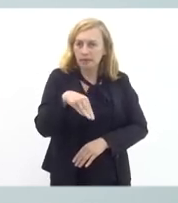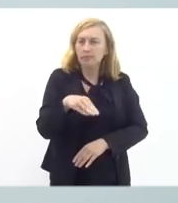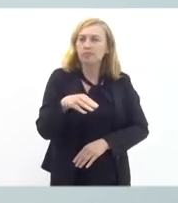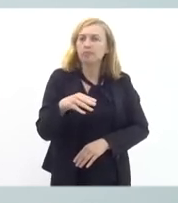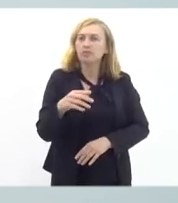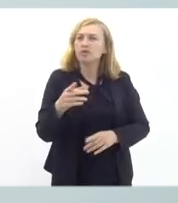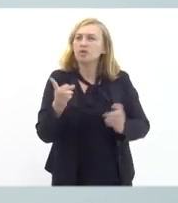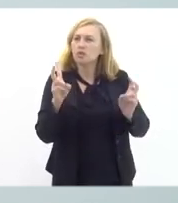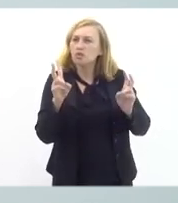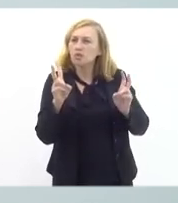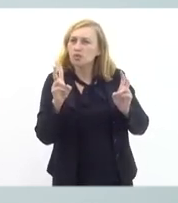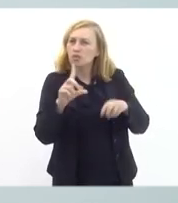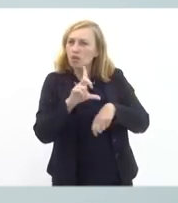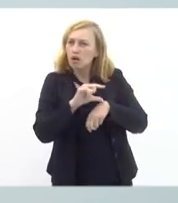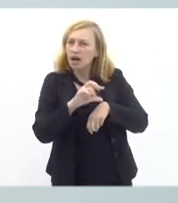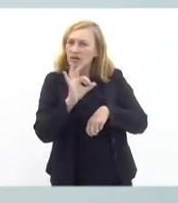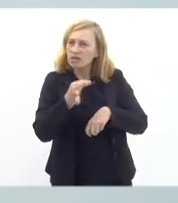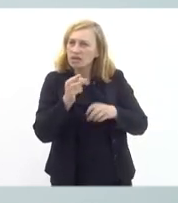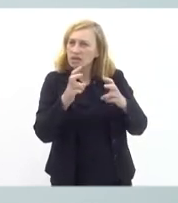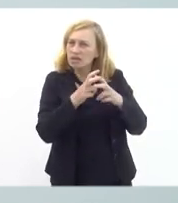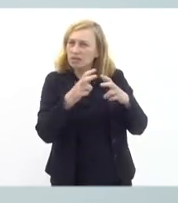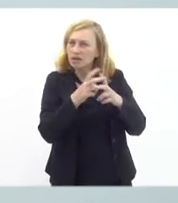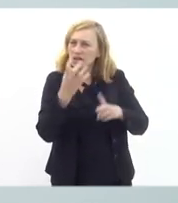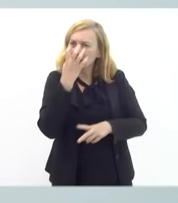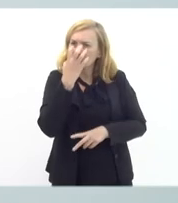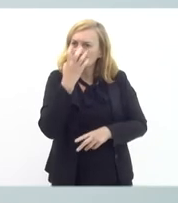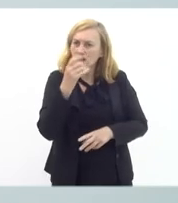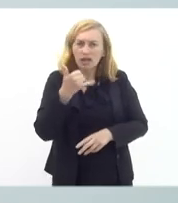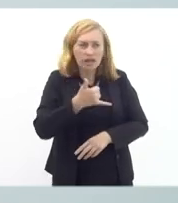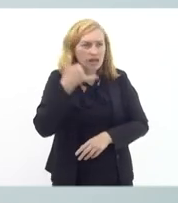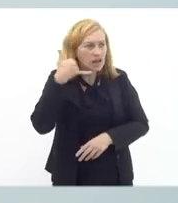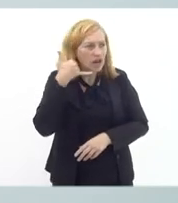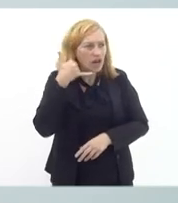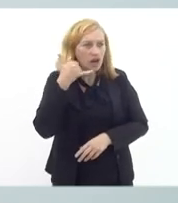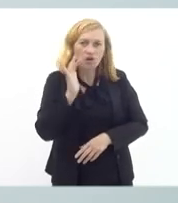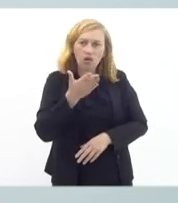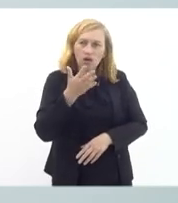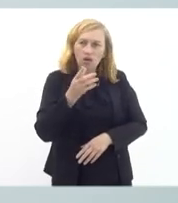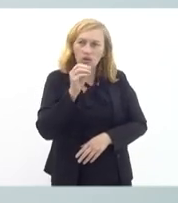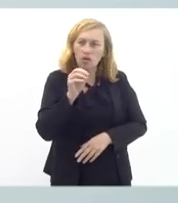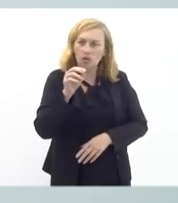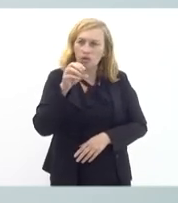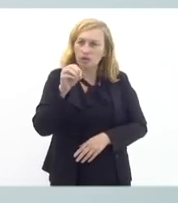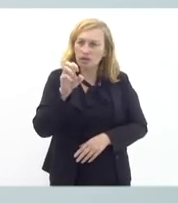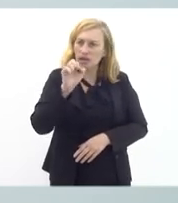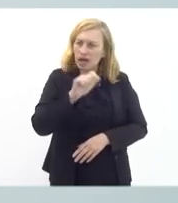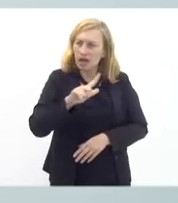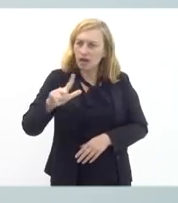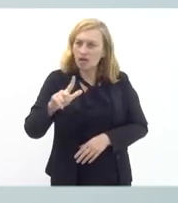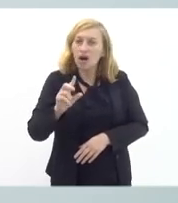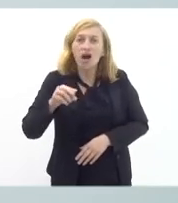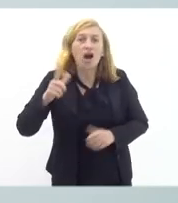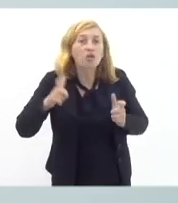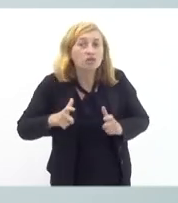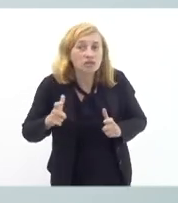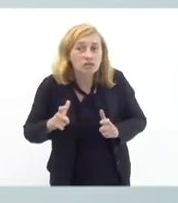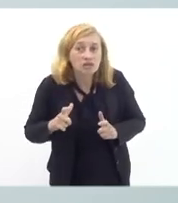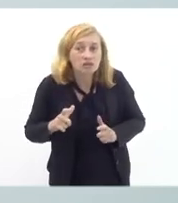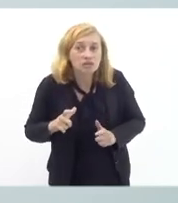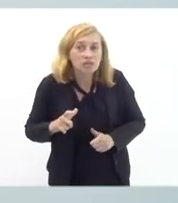rinhas para a gente. Eu ligo agora para o Coronel Dantas. Aonde é?